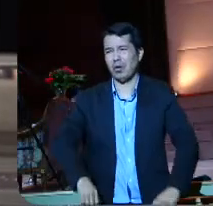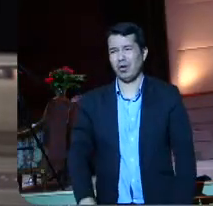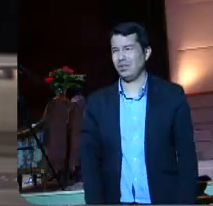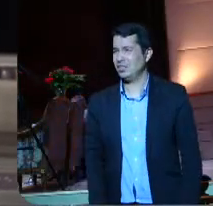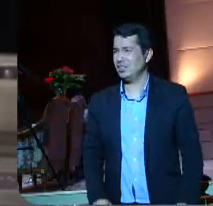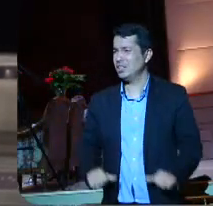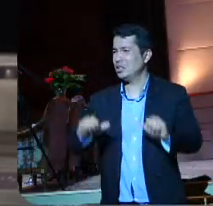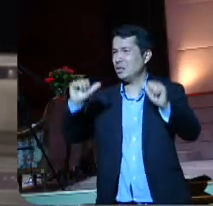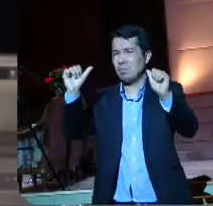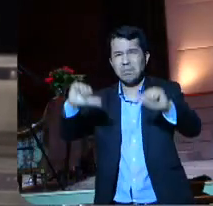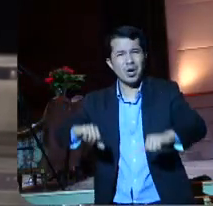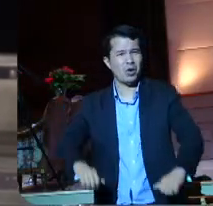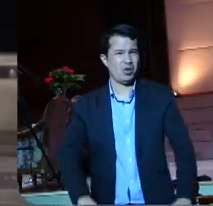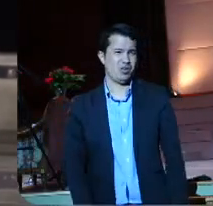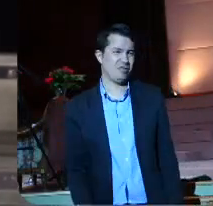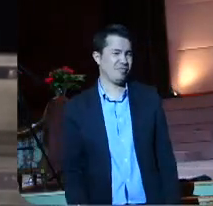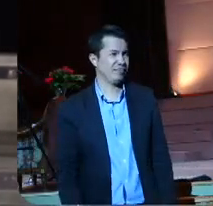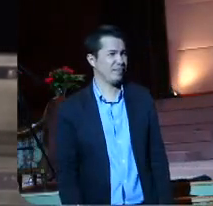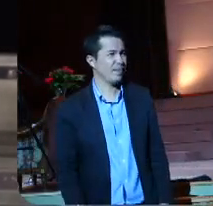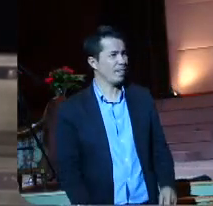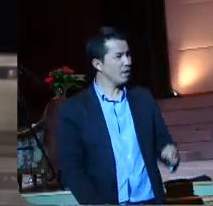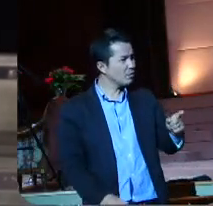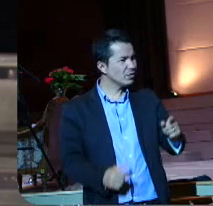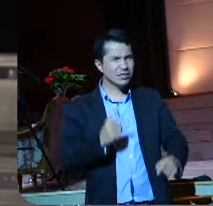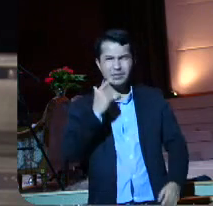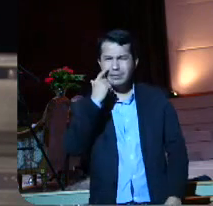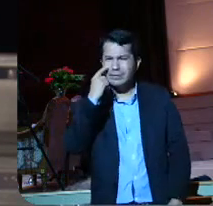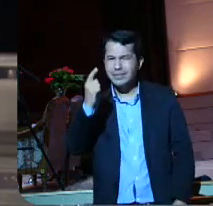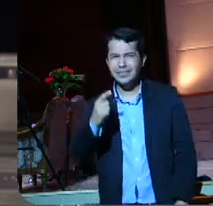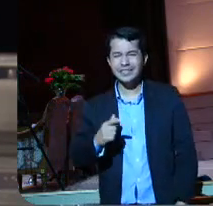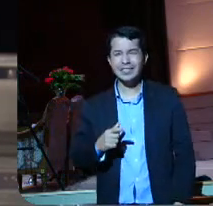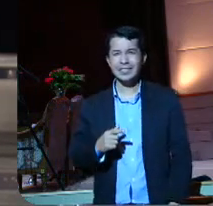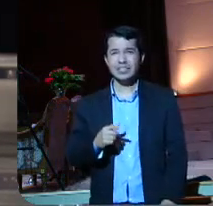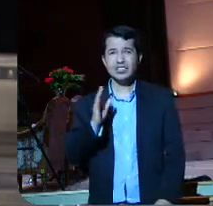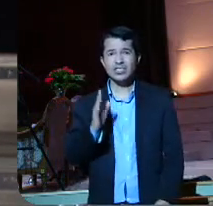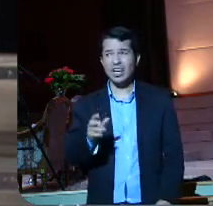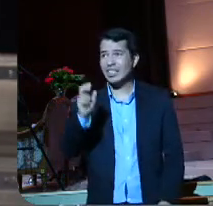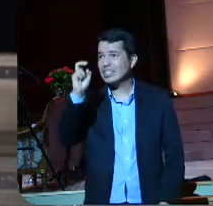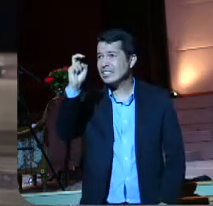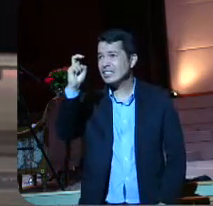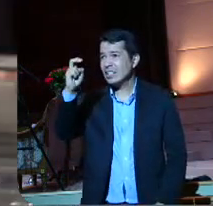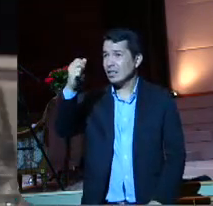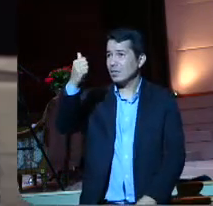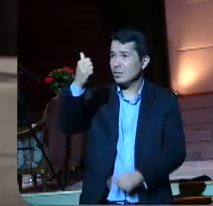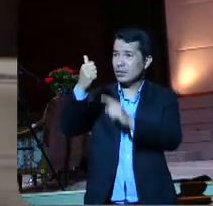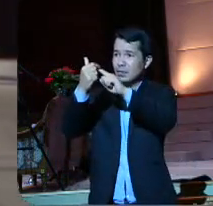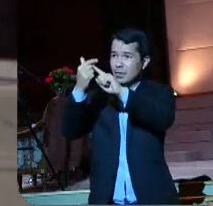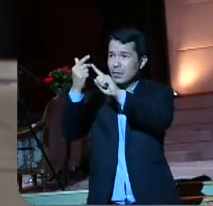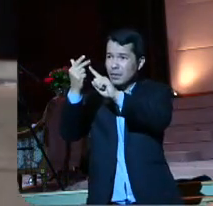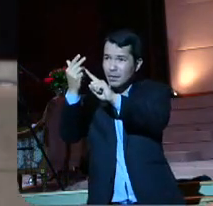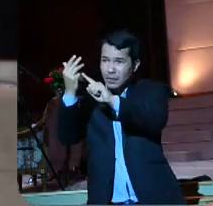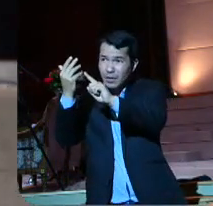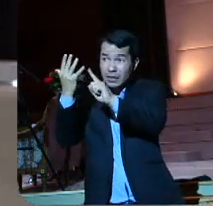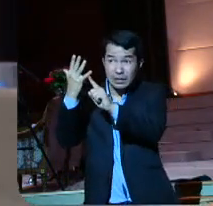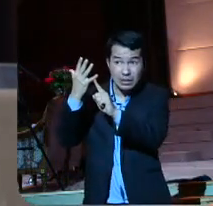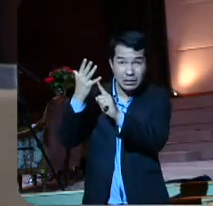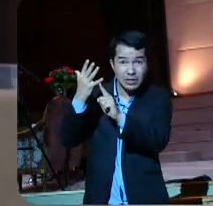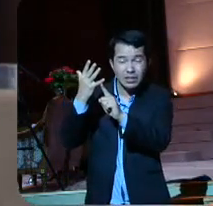revelação é que o melhor caminho de volta é sempre o